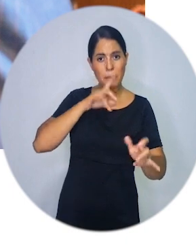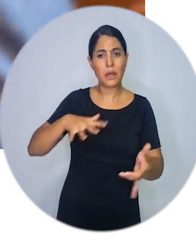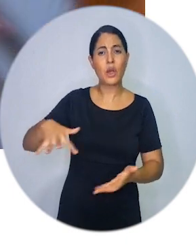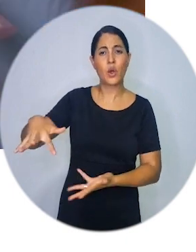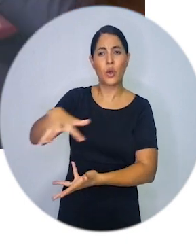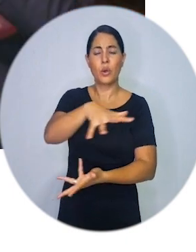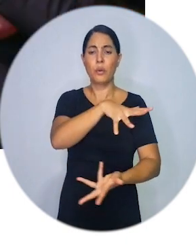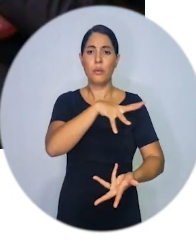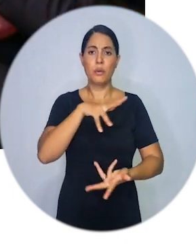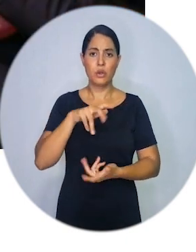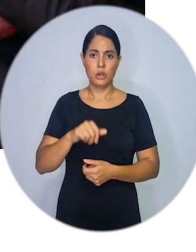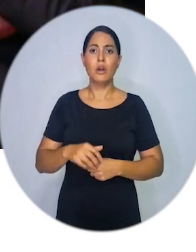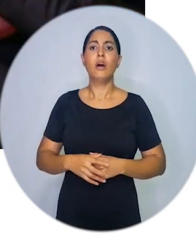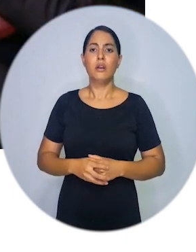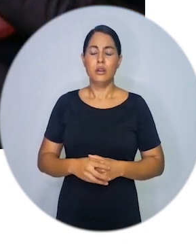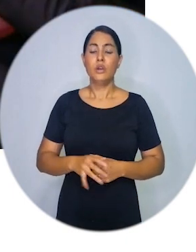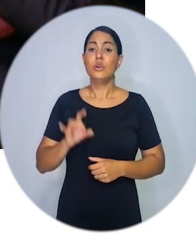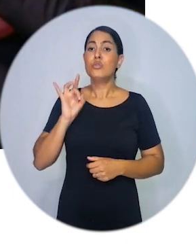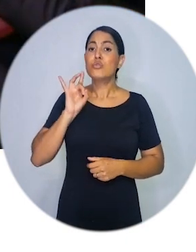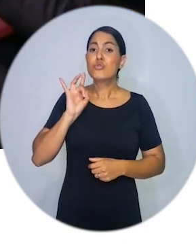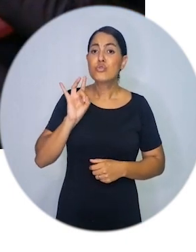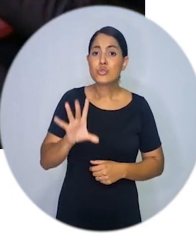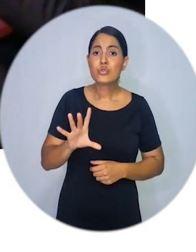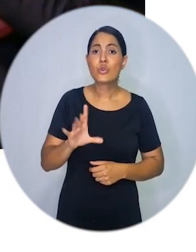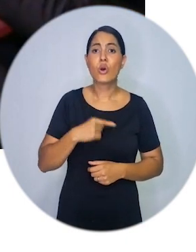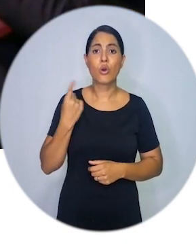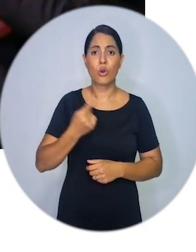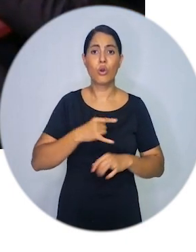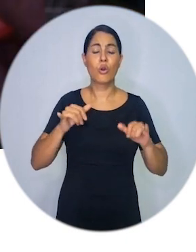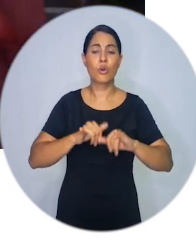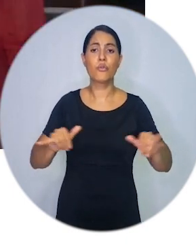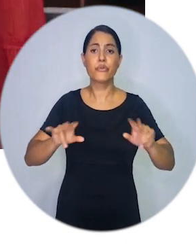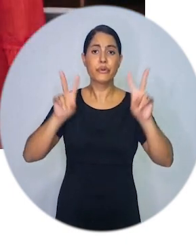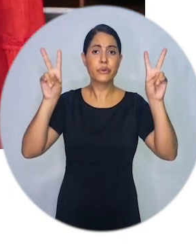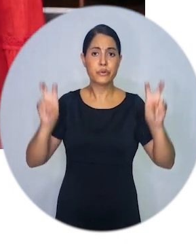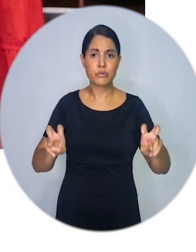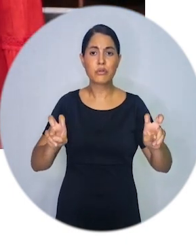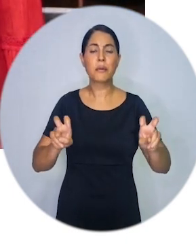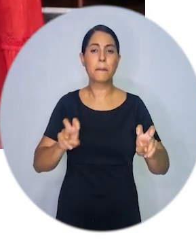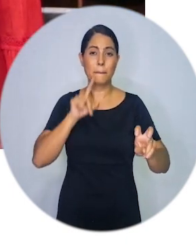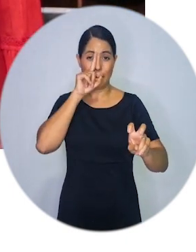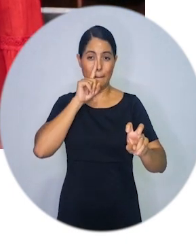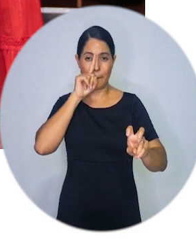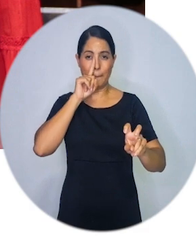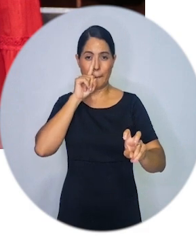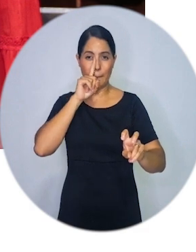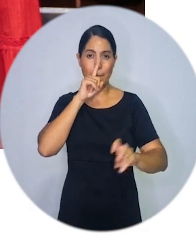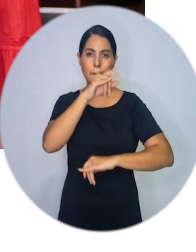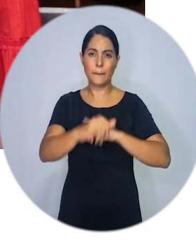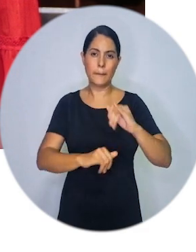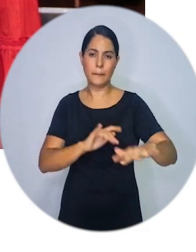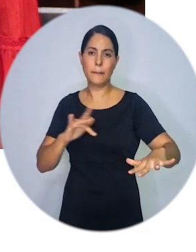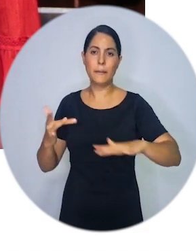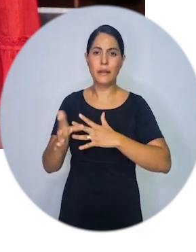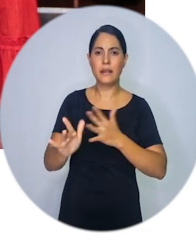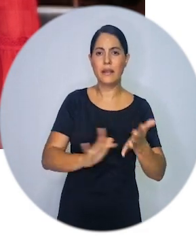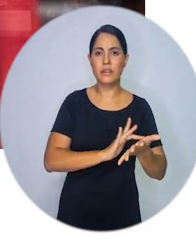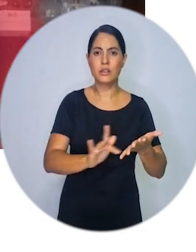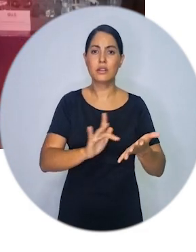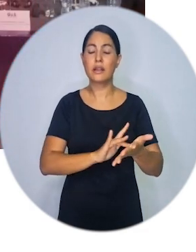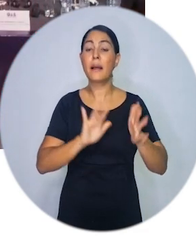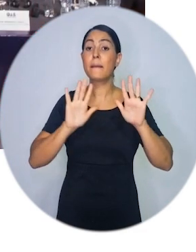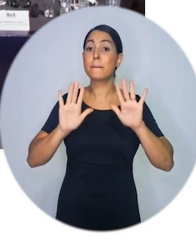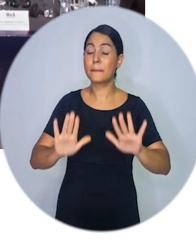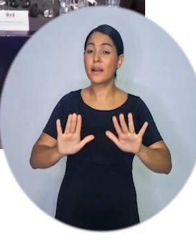até agora só mencionamos o Estado Nacional. Na verdade, sabemos que a gestão dos riscos digitais demanda, sim,